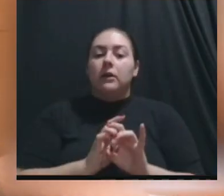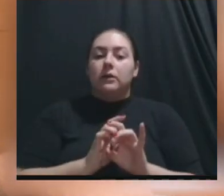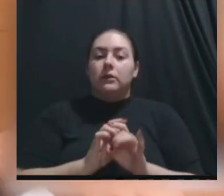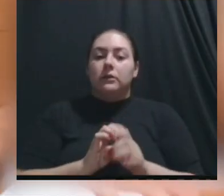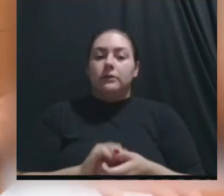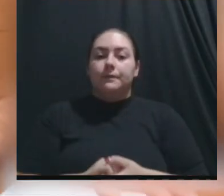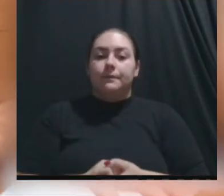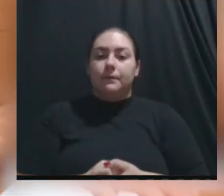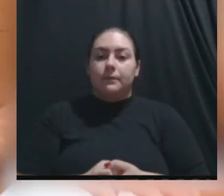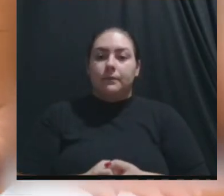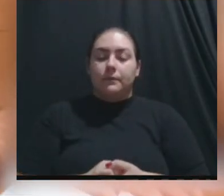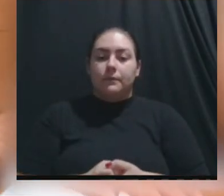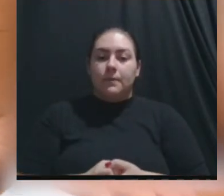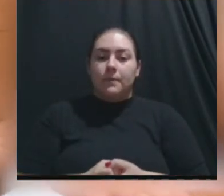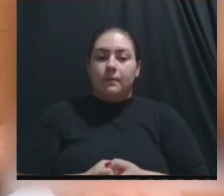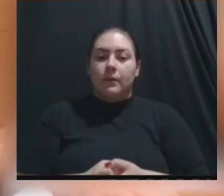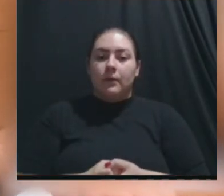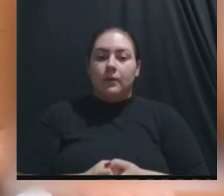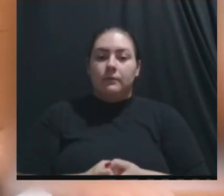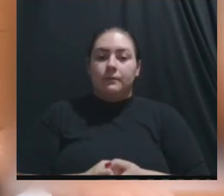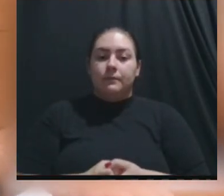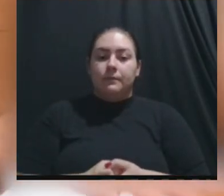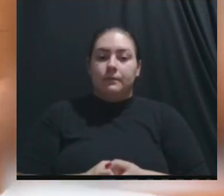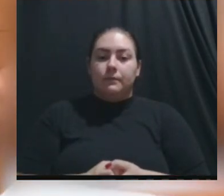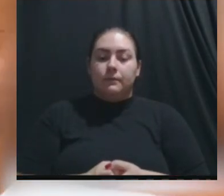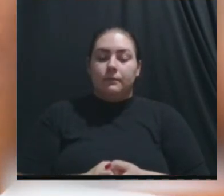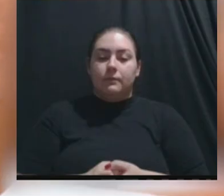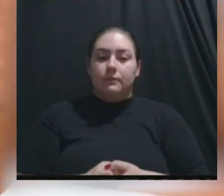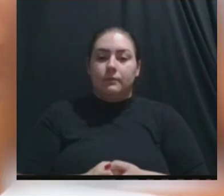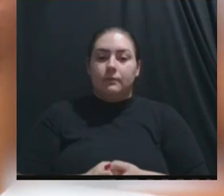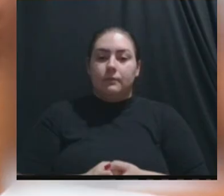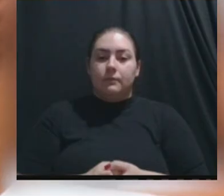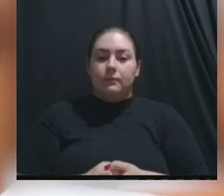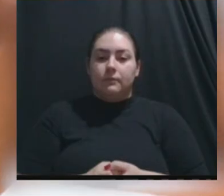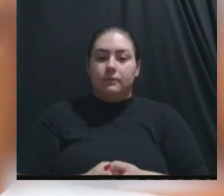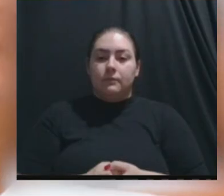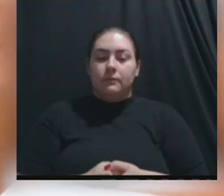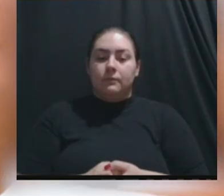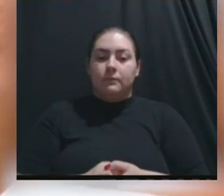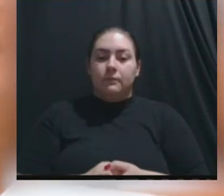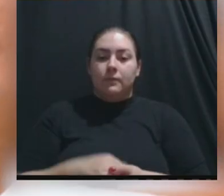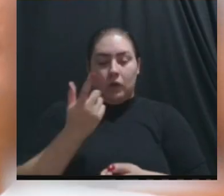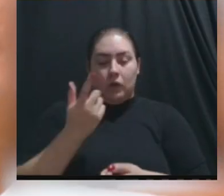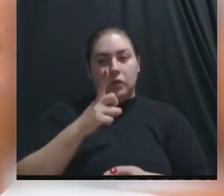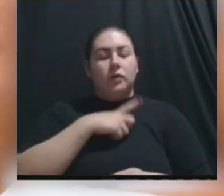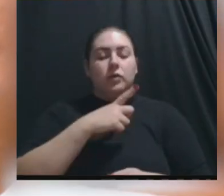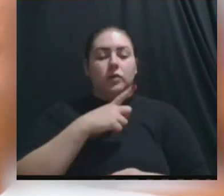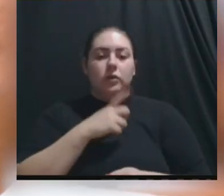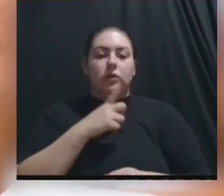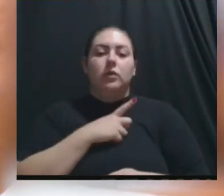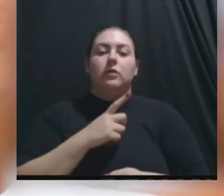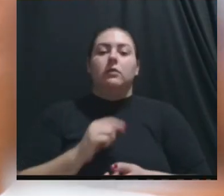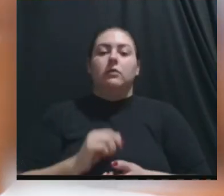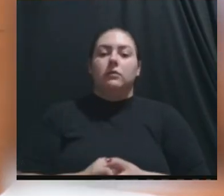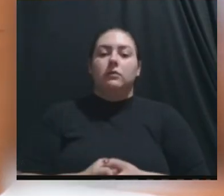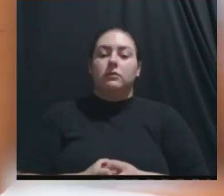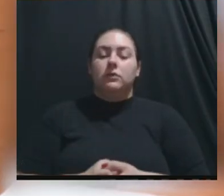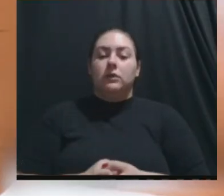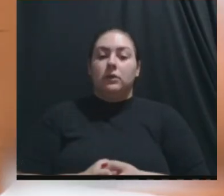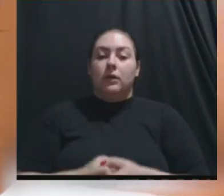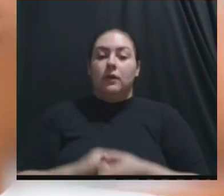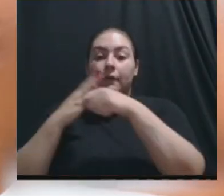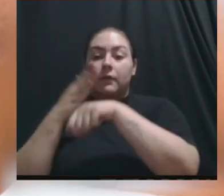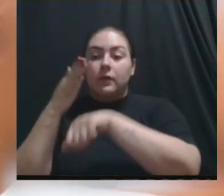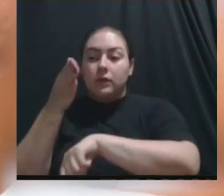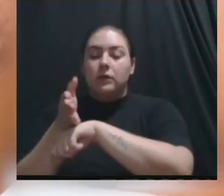de deficiências, né? Eu tive recentemente, né, eu e Lúcia tivemos visitando a secretária da